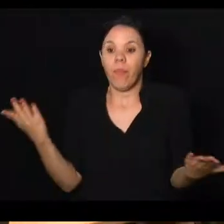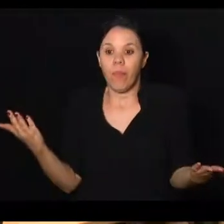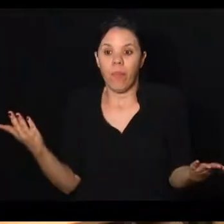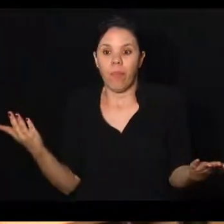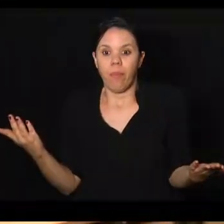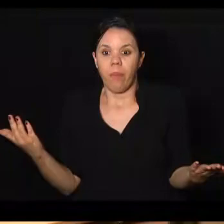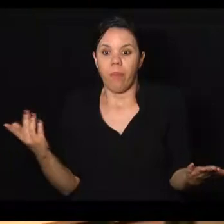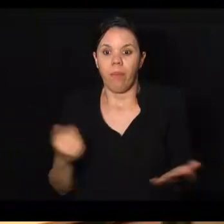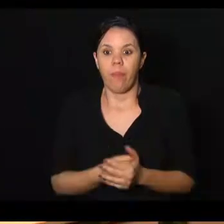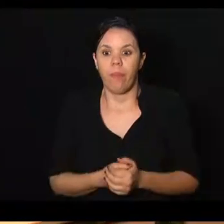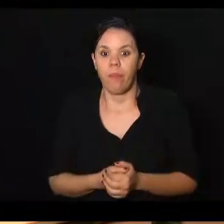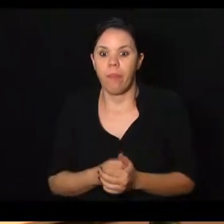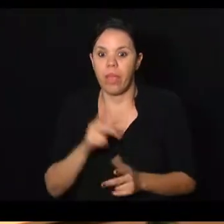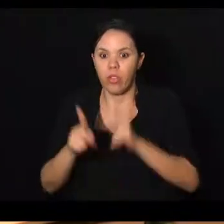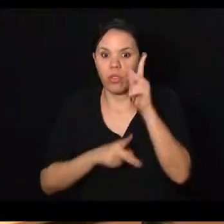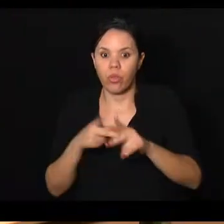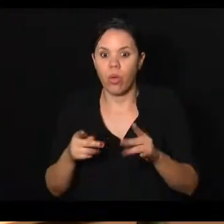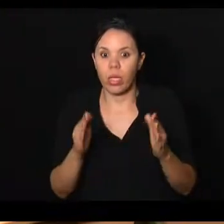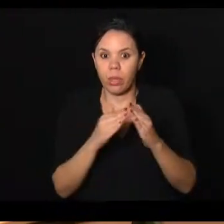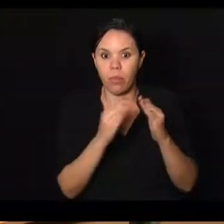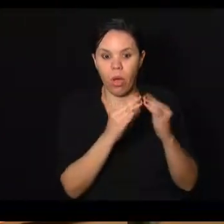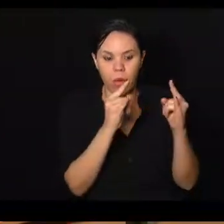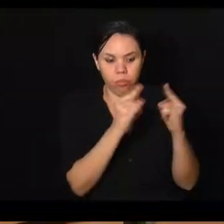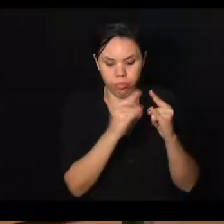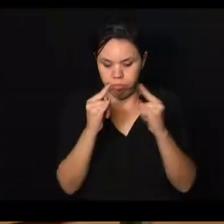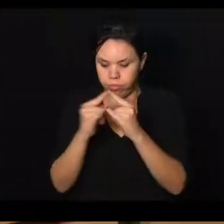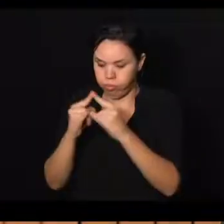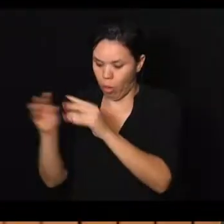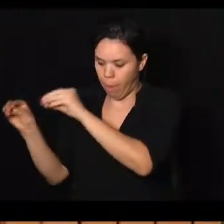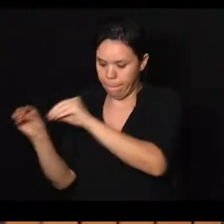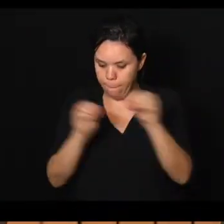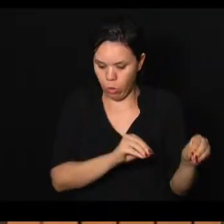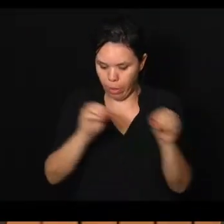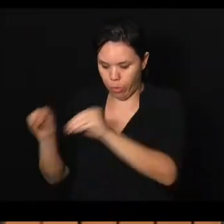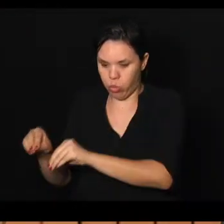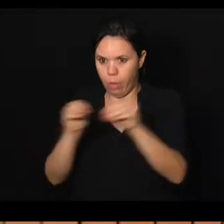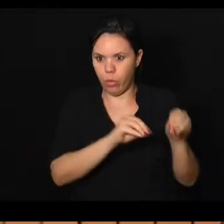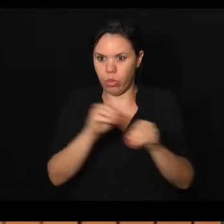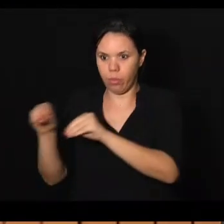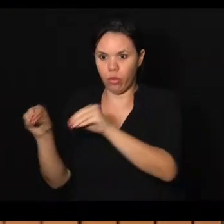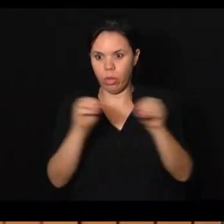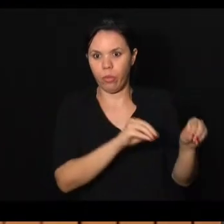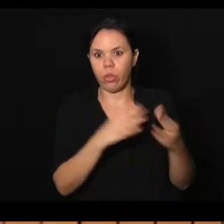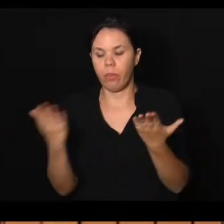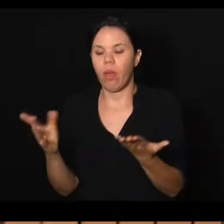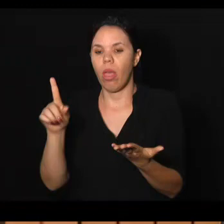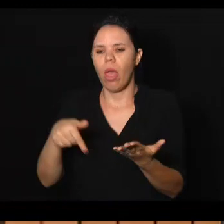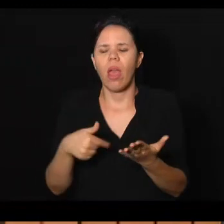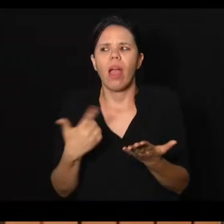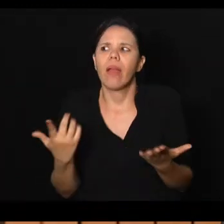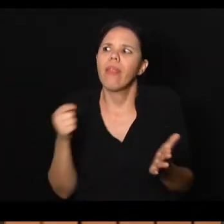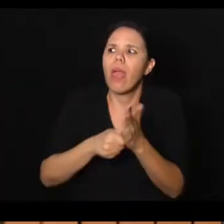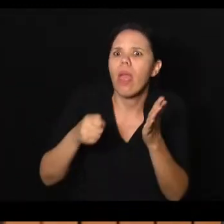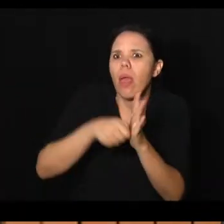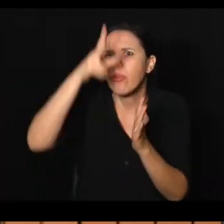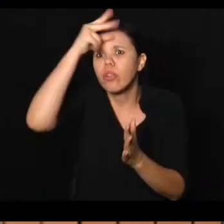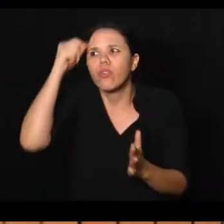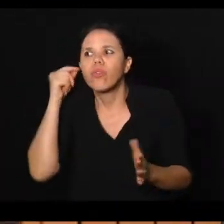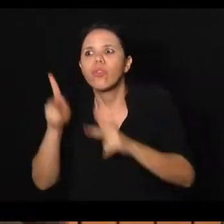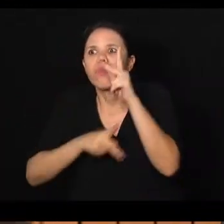E por que não se fala de cigano no Brasil? Cadê as políticas públicas voltadas aos povos ciganos no Brasil?